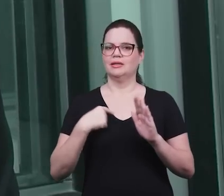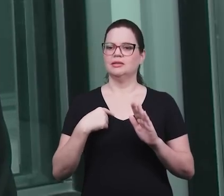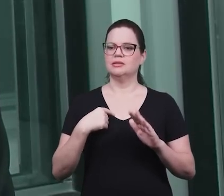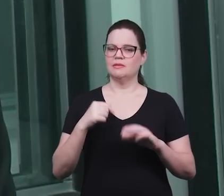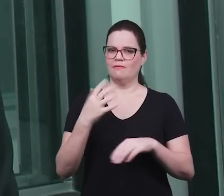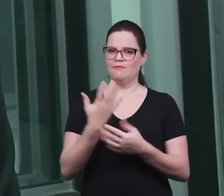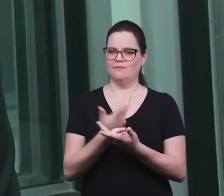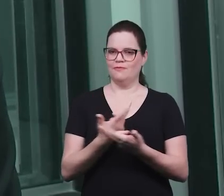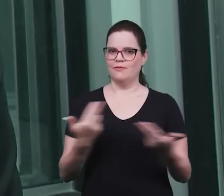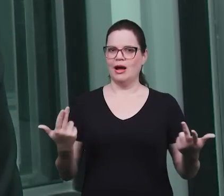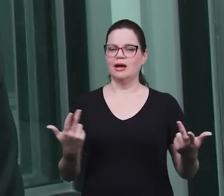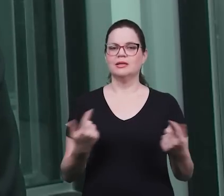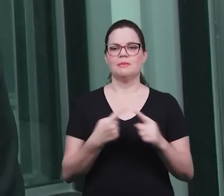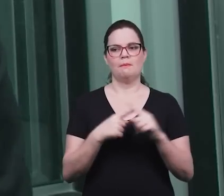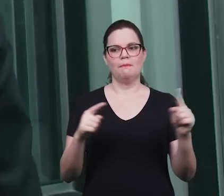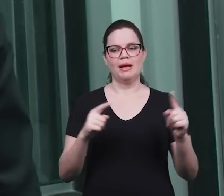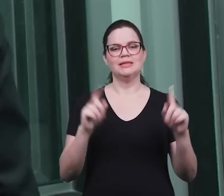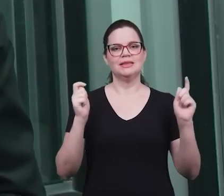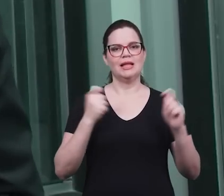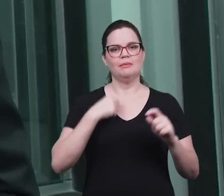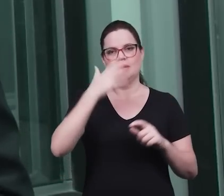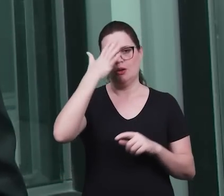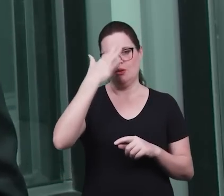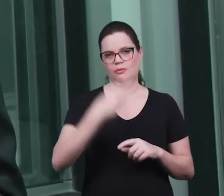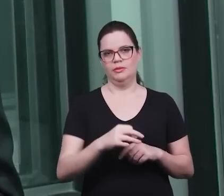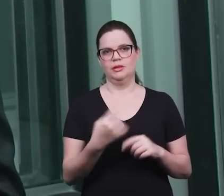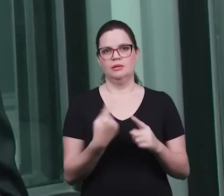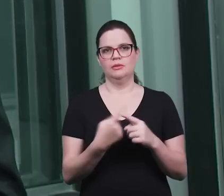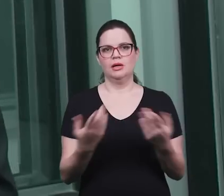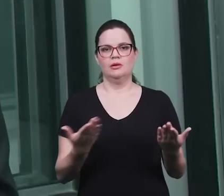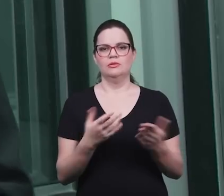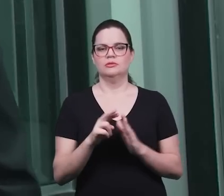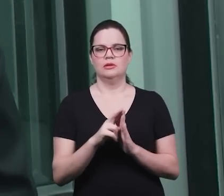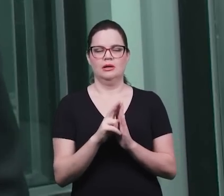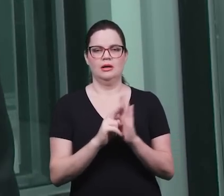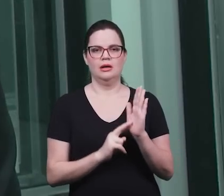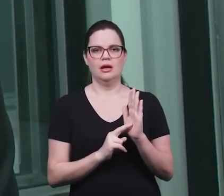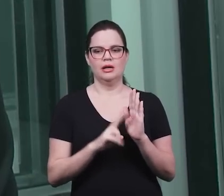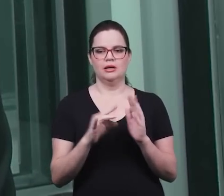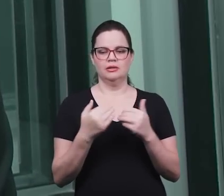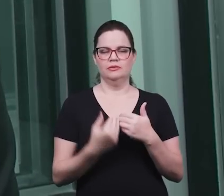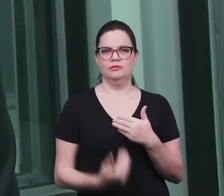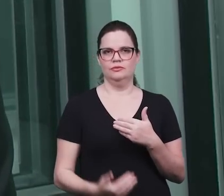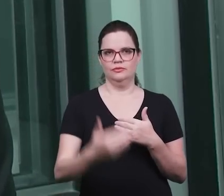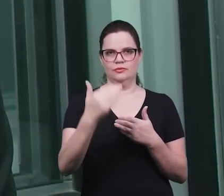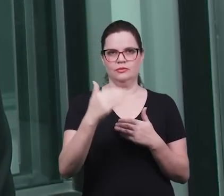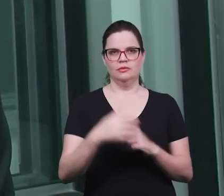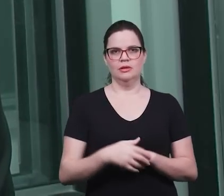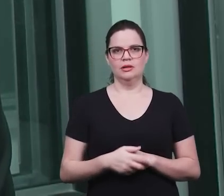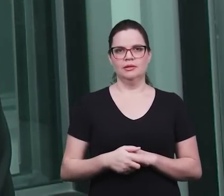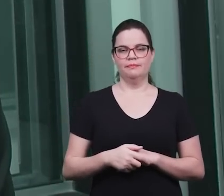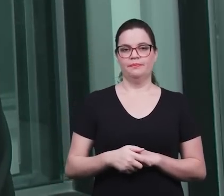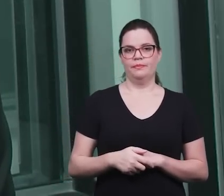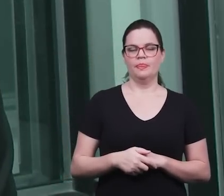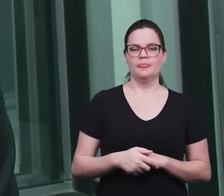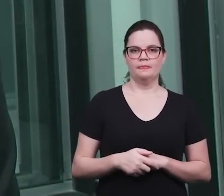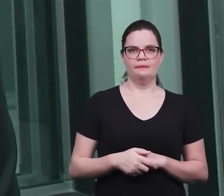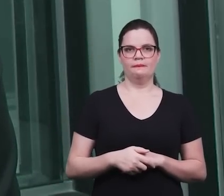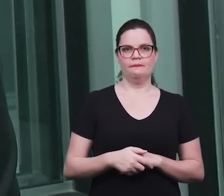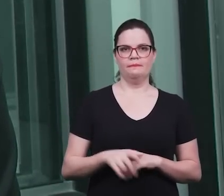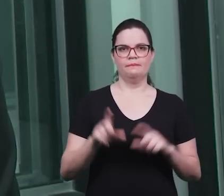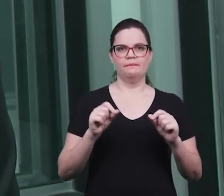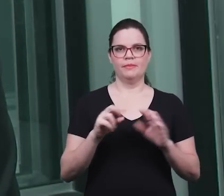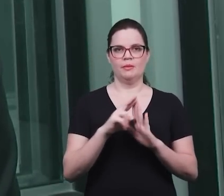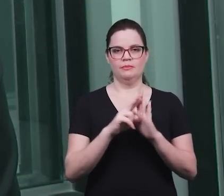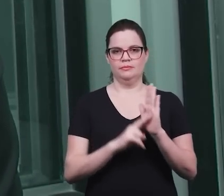Né? Hoje, a regra que vai vigir a partir daqui para frente, né, ou dessa grande reforma de 2019, é uma